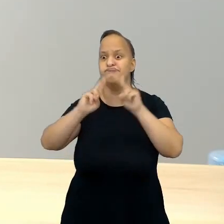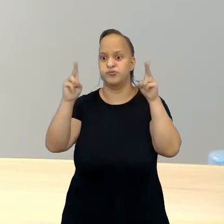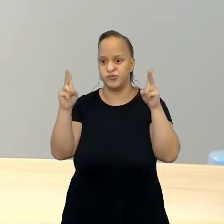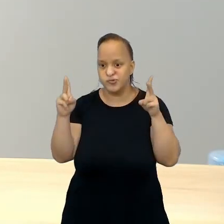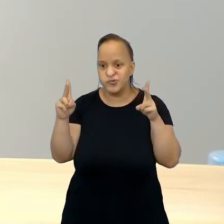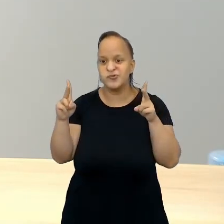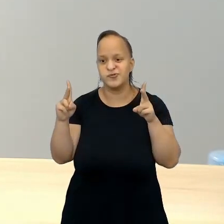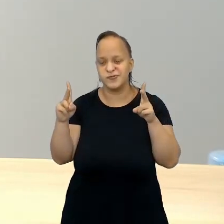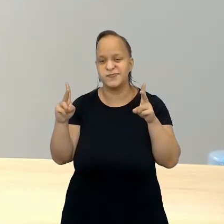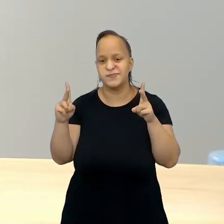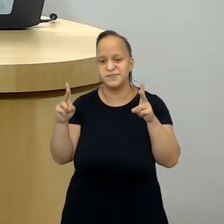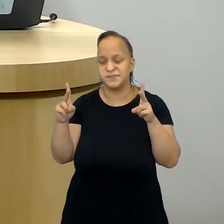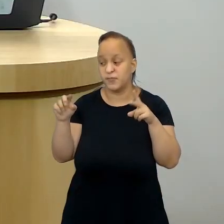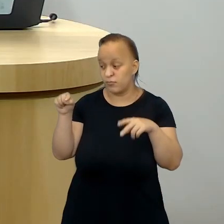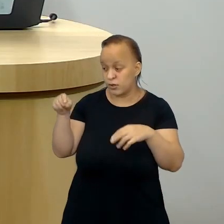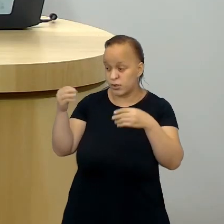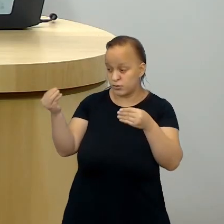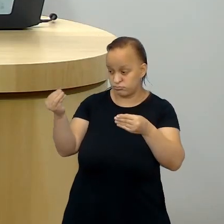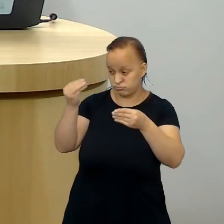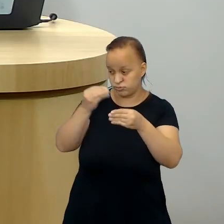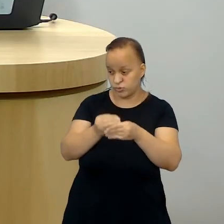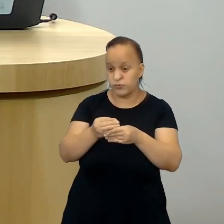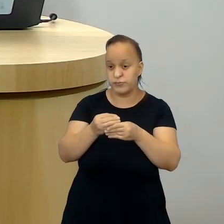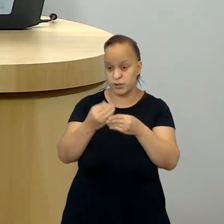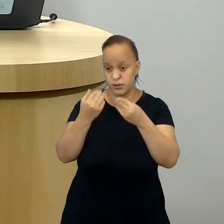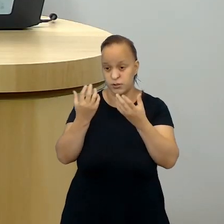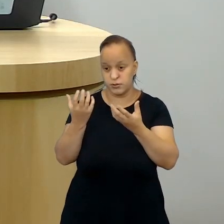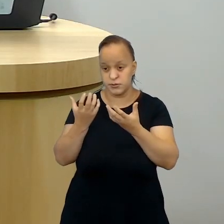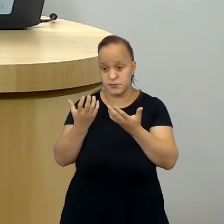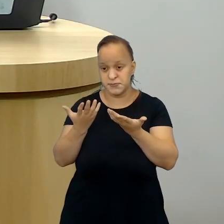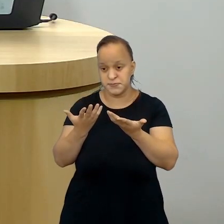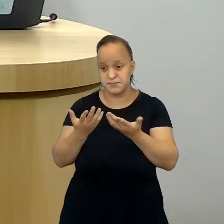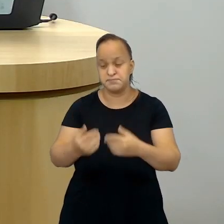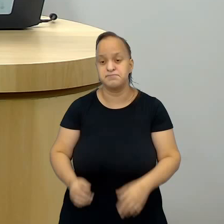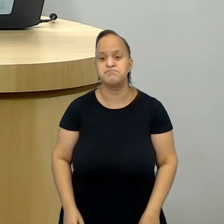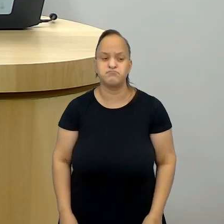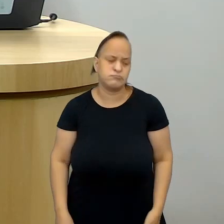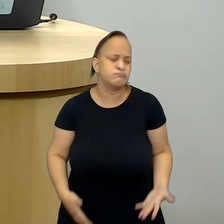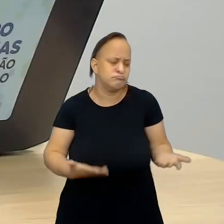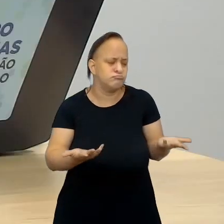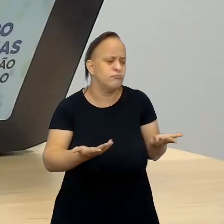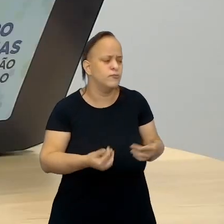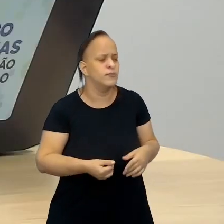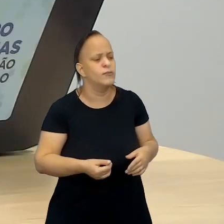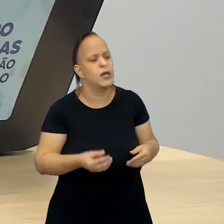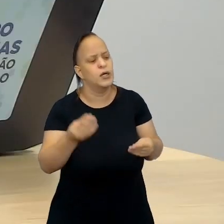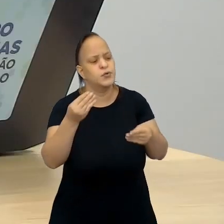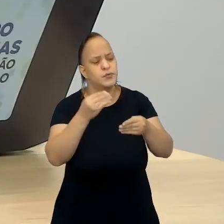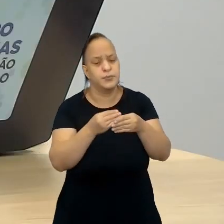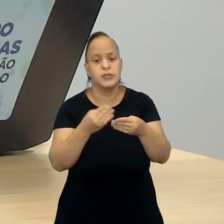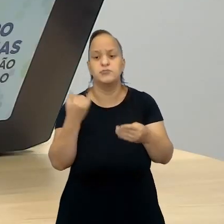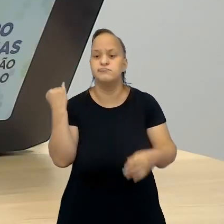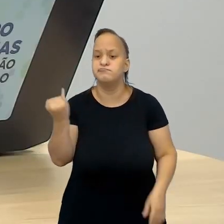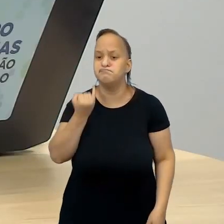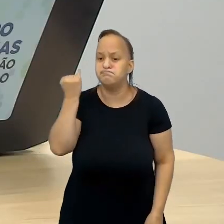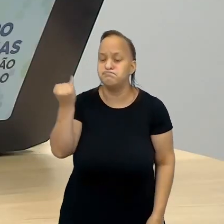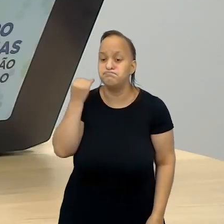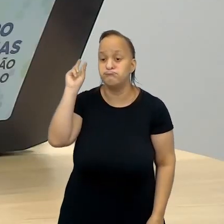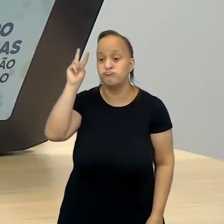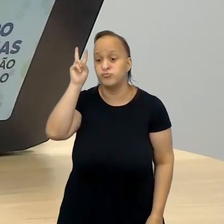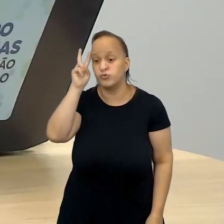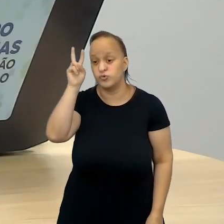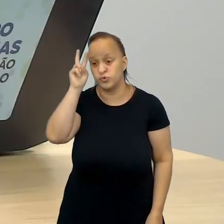anotam. Marcelo, você quer falar alguma coisa sobre isso? Sim, Lourdes. É muito importante a gente lembrar que o diário de